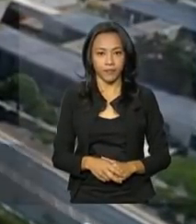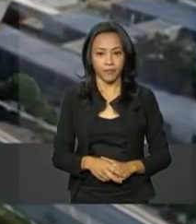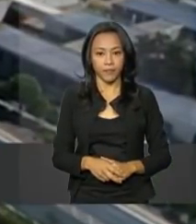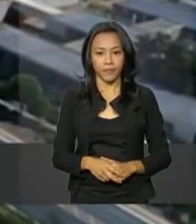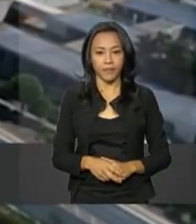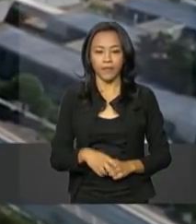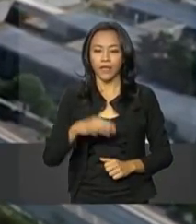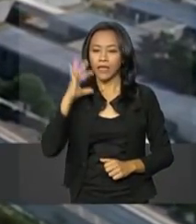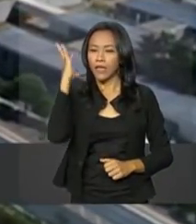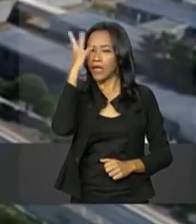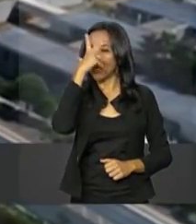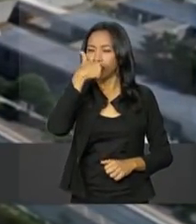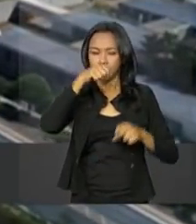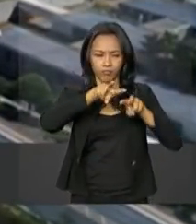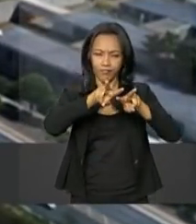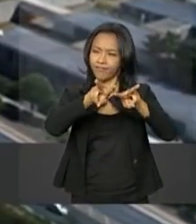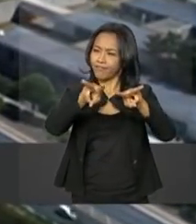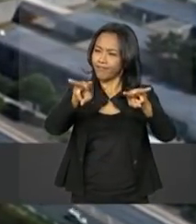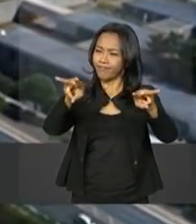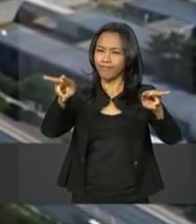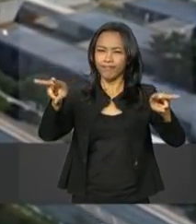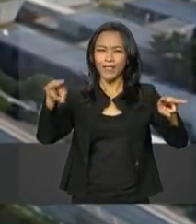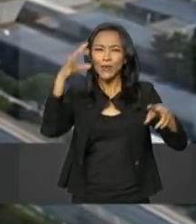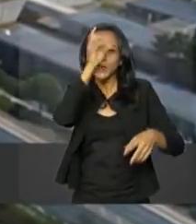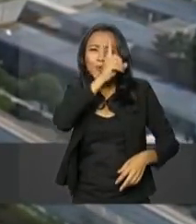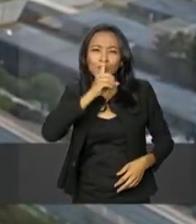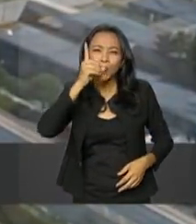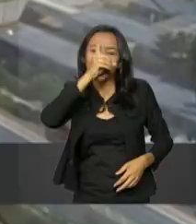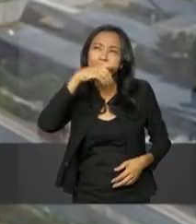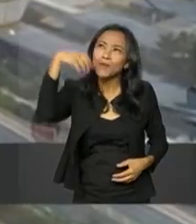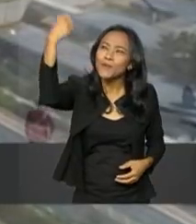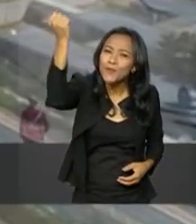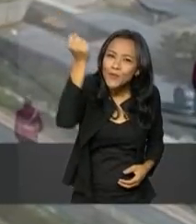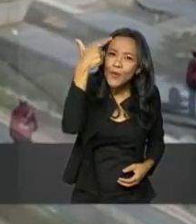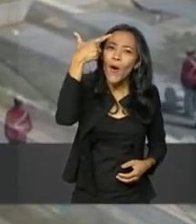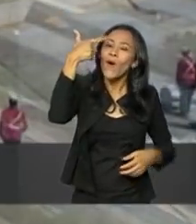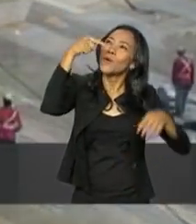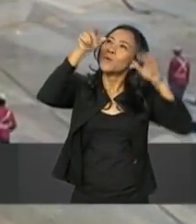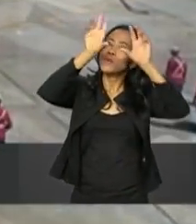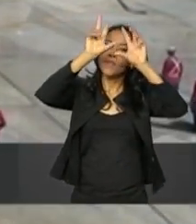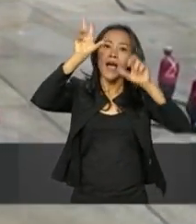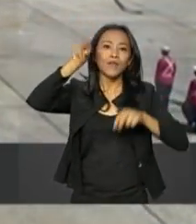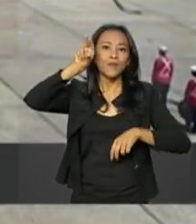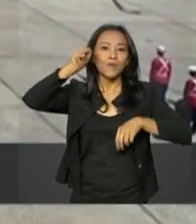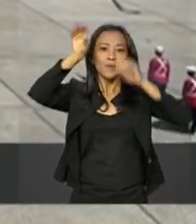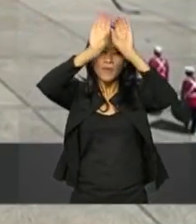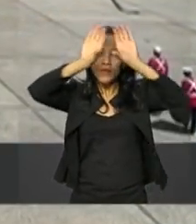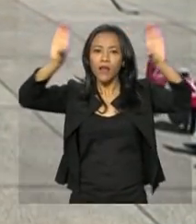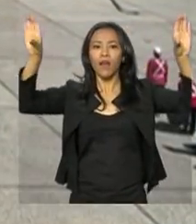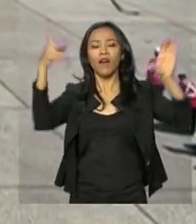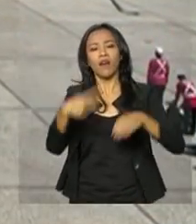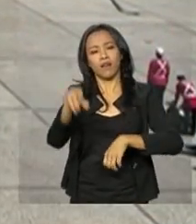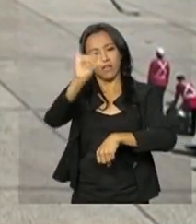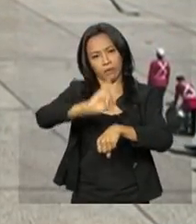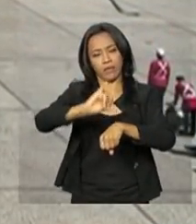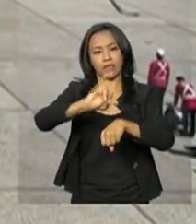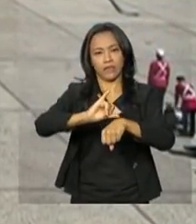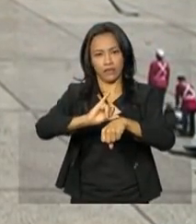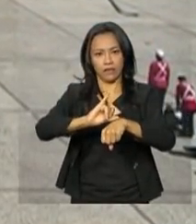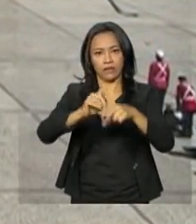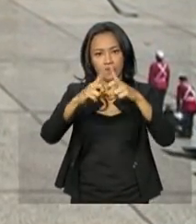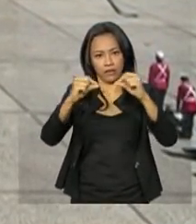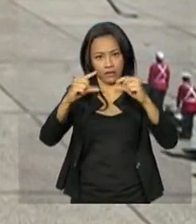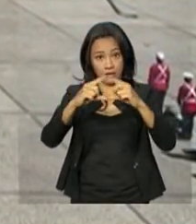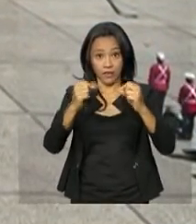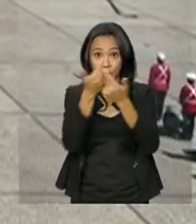Belas imagens nesse domingo de sol e céu azul aqui de Brasília. Sem